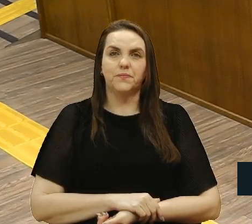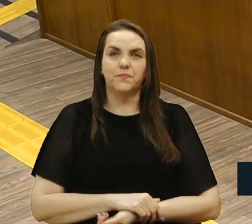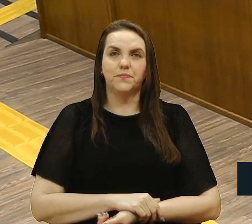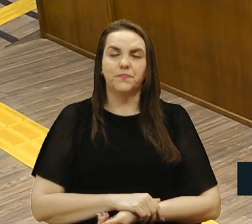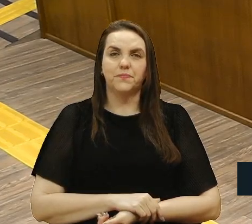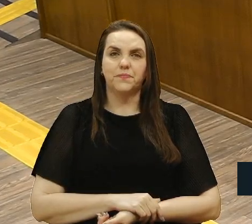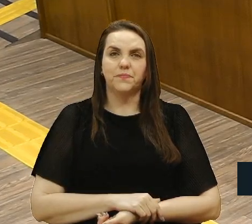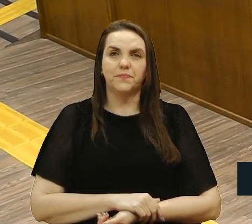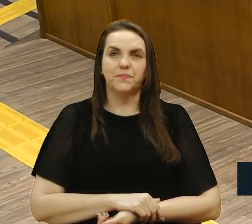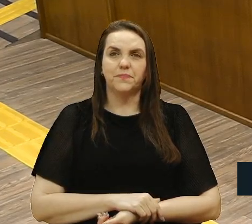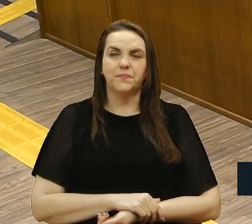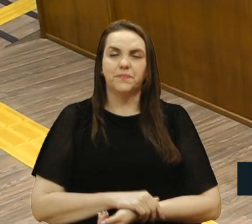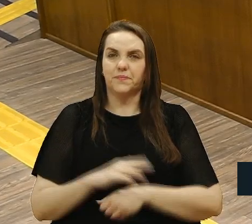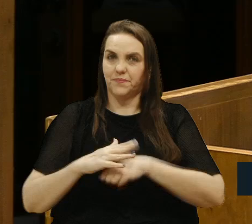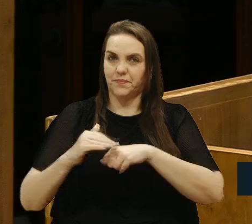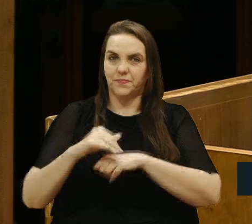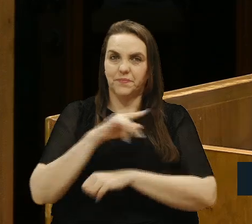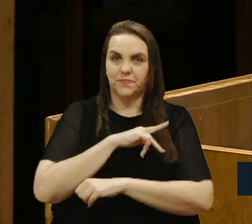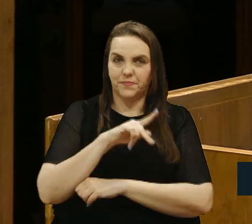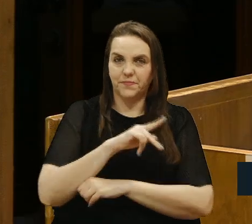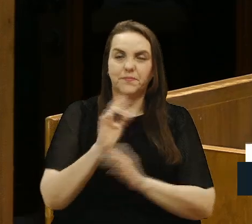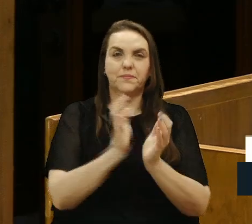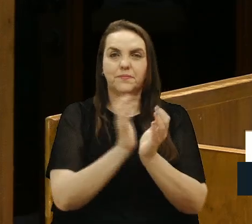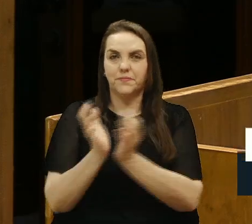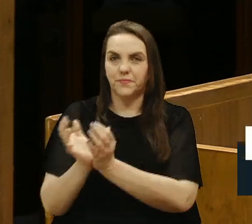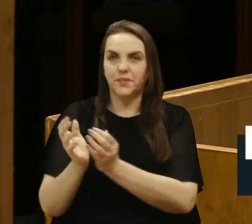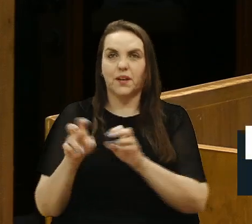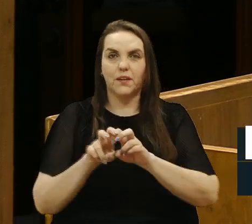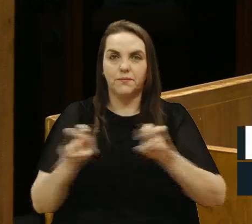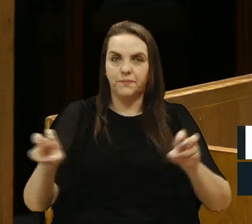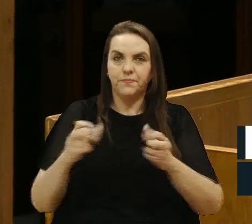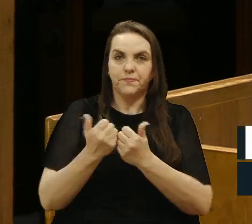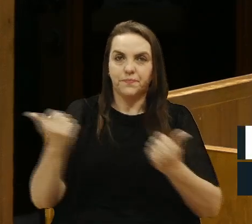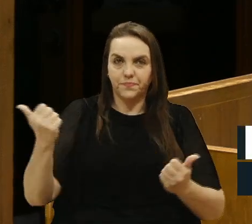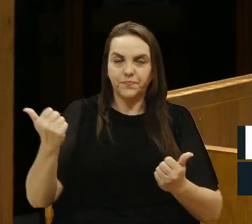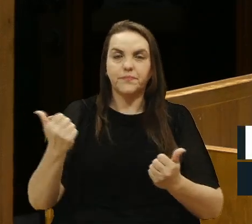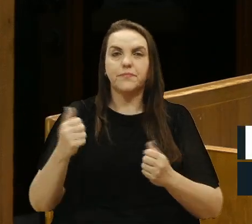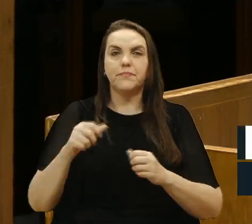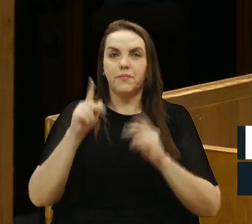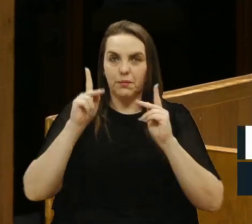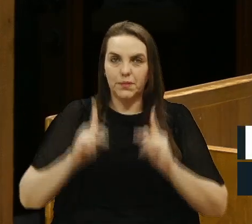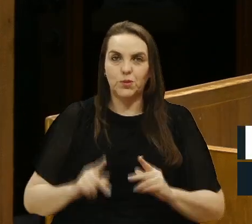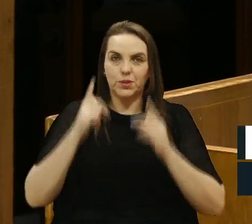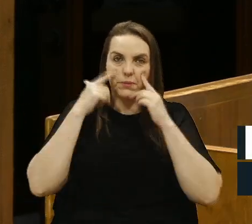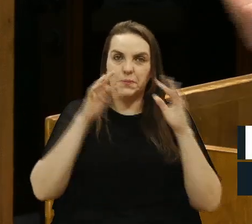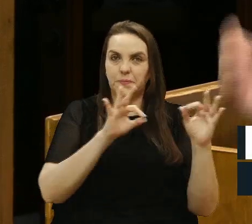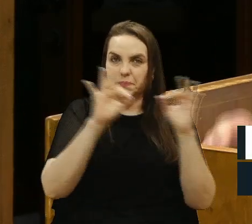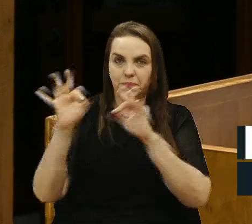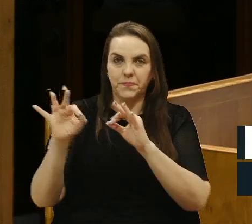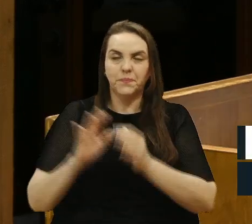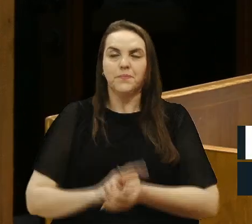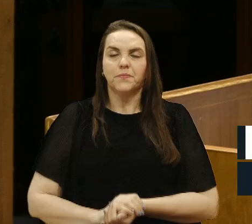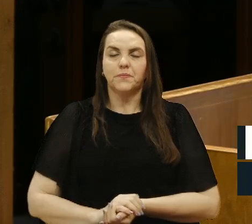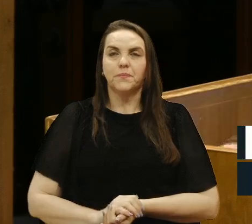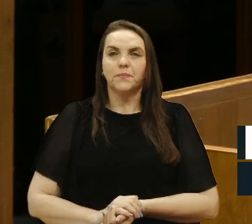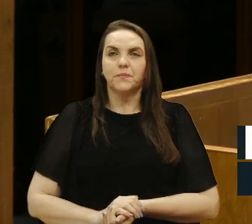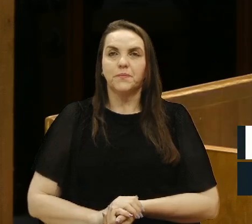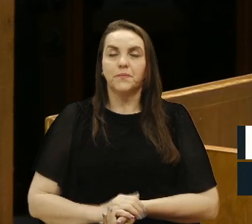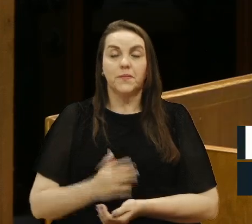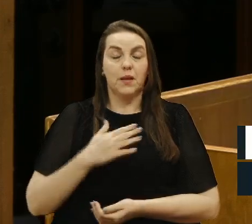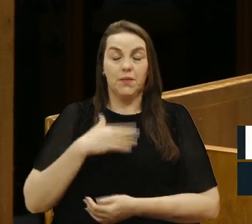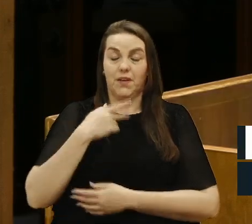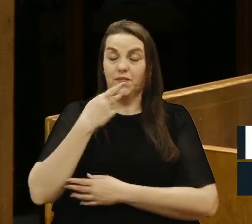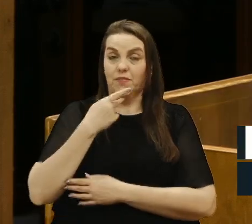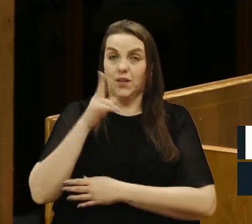Querido presidente, nobres pares, membros da mesa, cidadãos que nos acompanham. Bom, a minha fala aqui ela é uma utilidade pública.